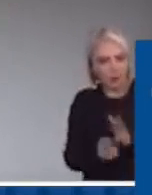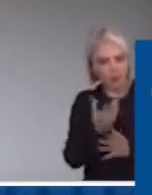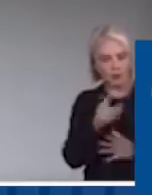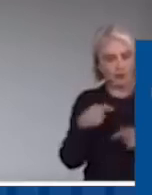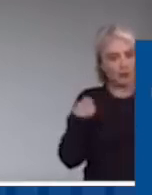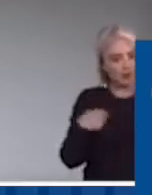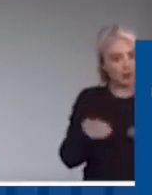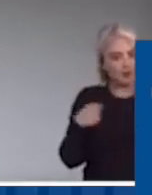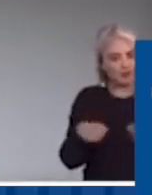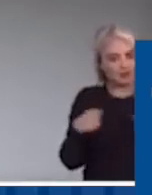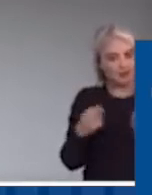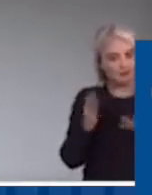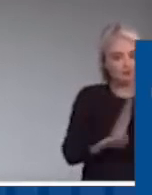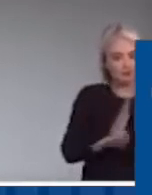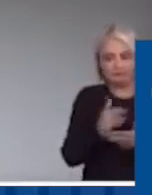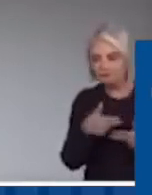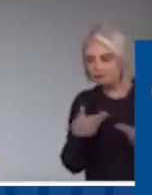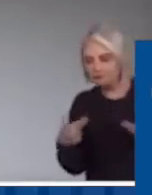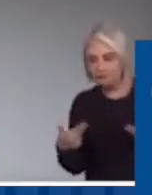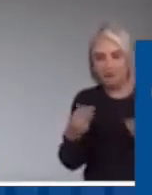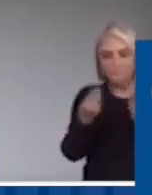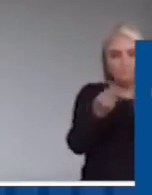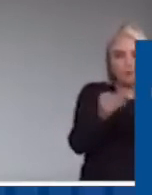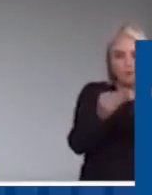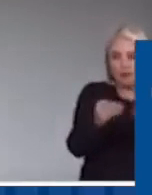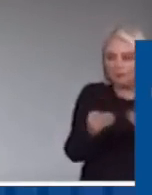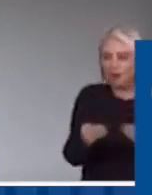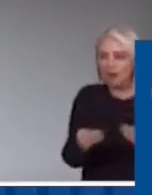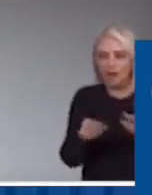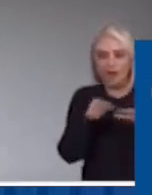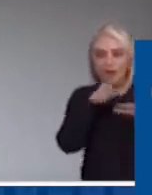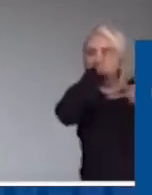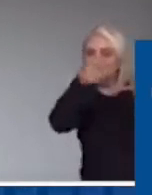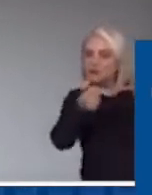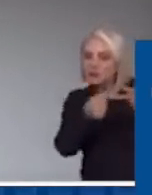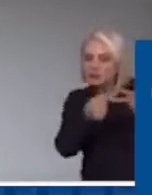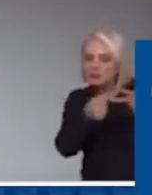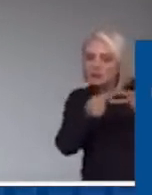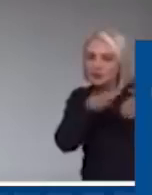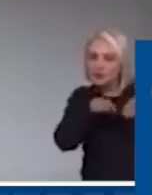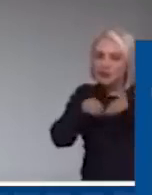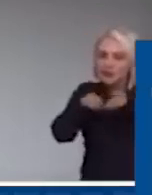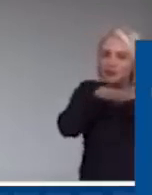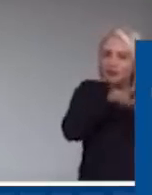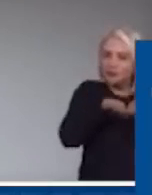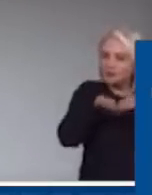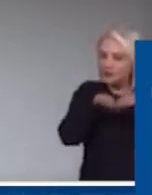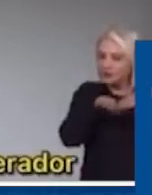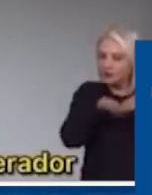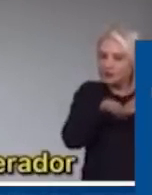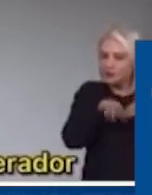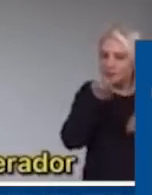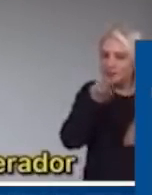necessário alguma coisa que colocasse os três poderes de novo em harmonia. O que não se